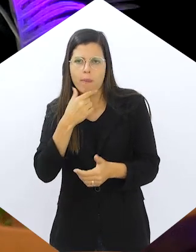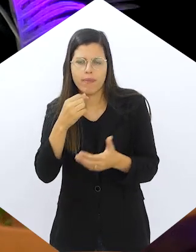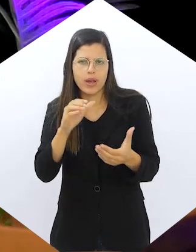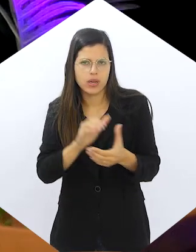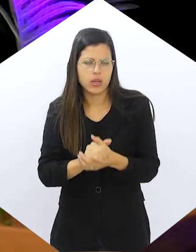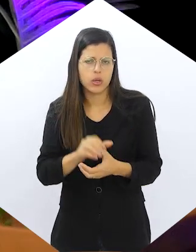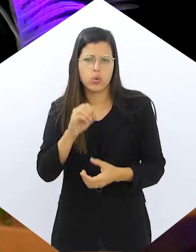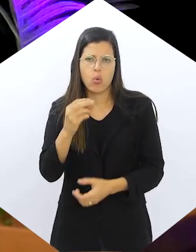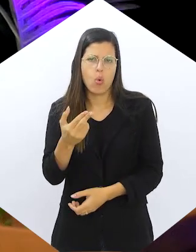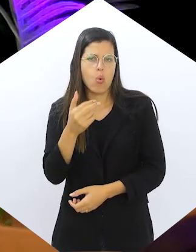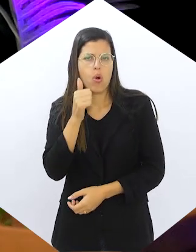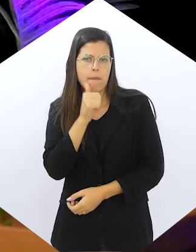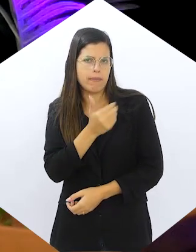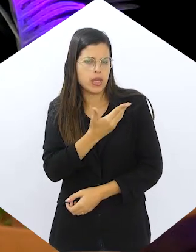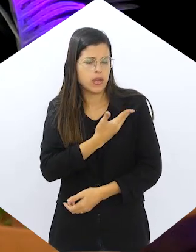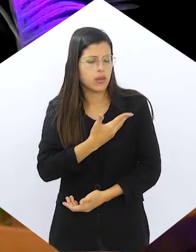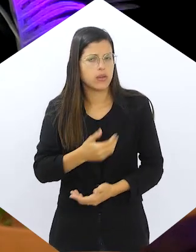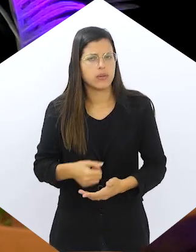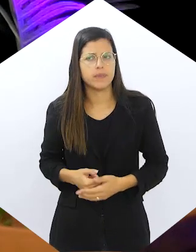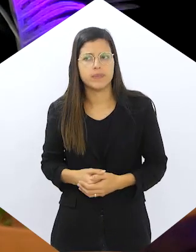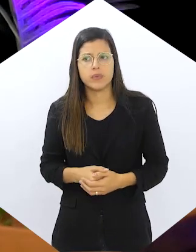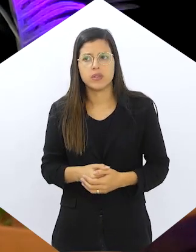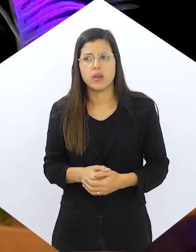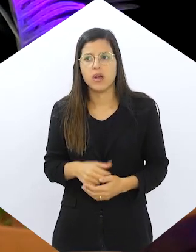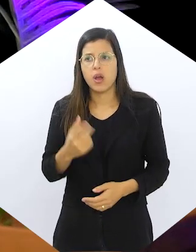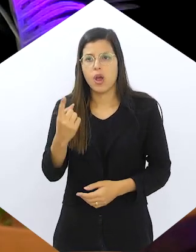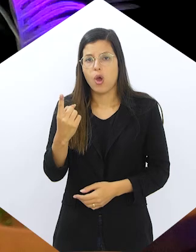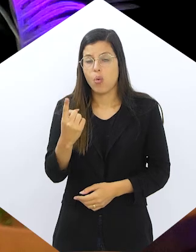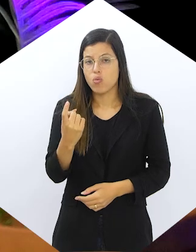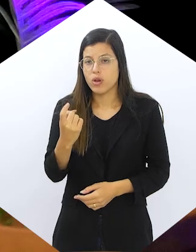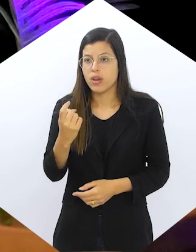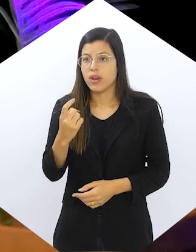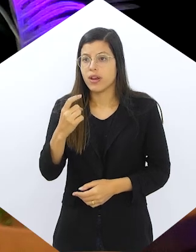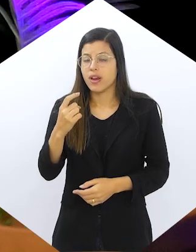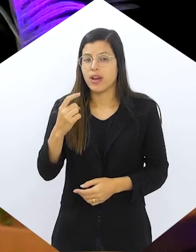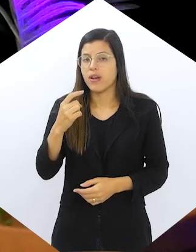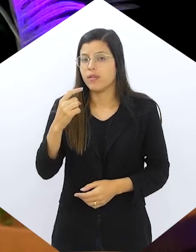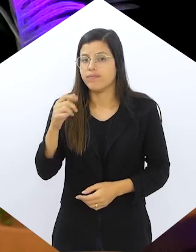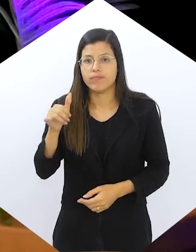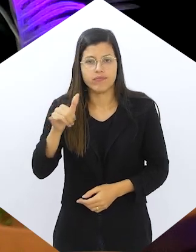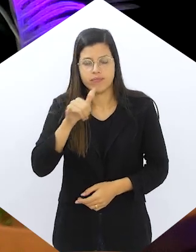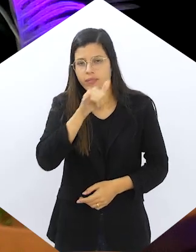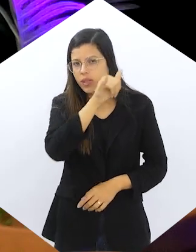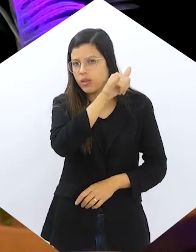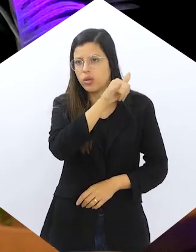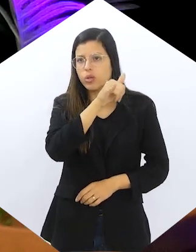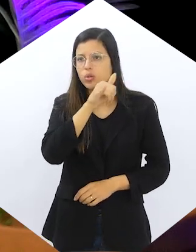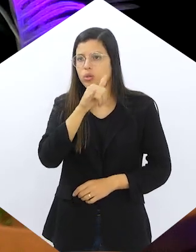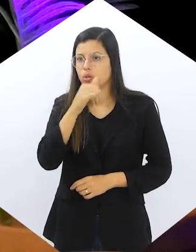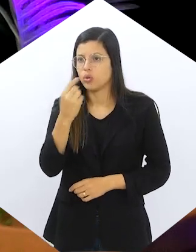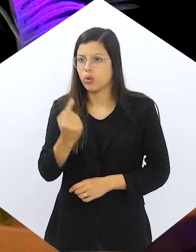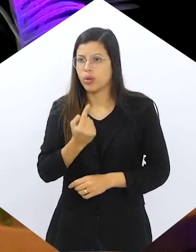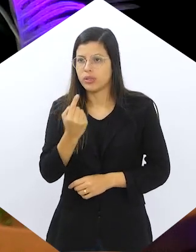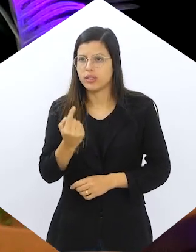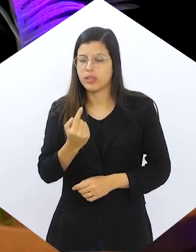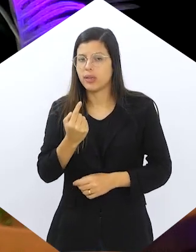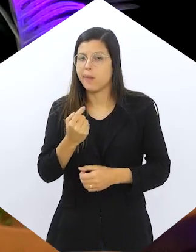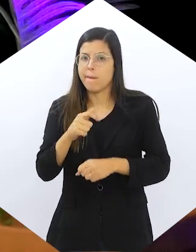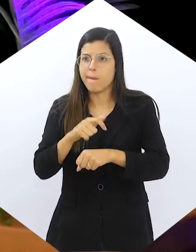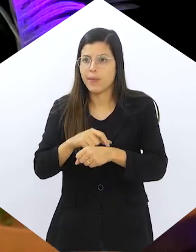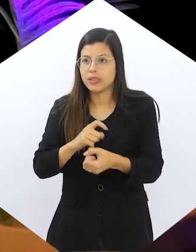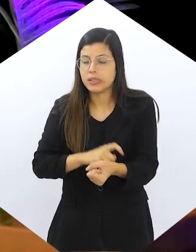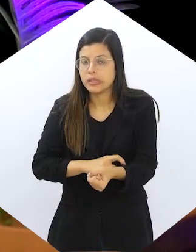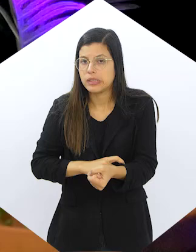amiga. Então, assim, a única viagem que eu fiz sozinha foi num momento de super estresse, numa situação que meu